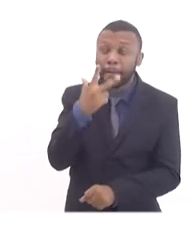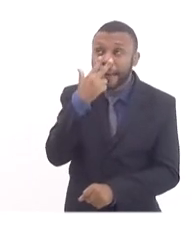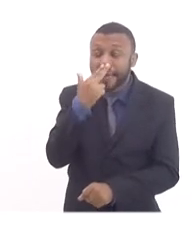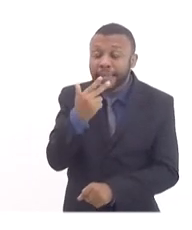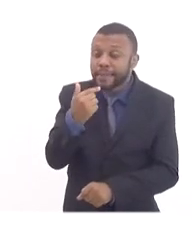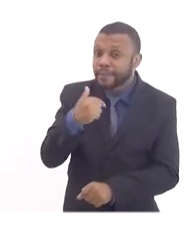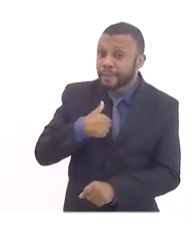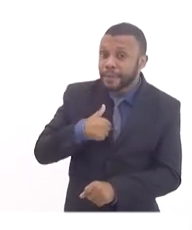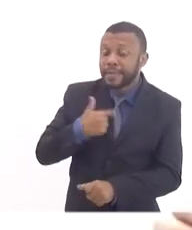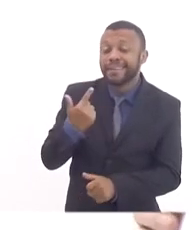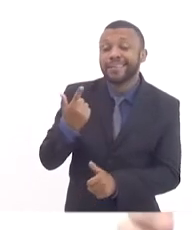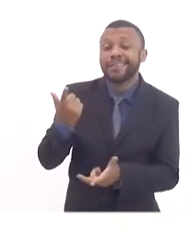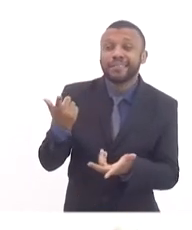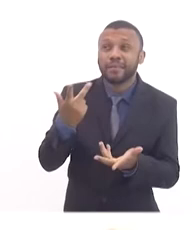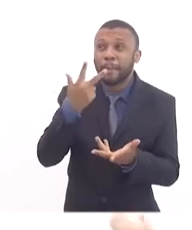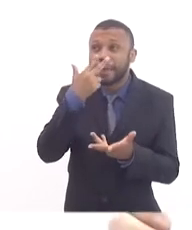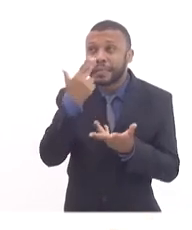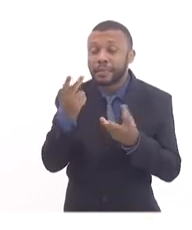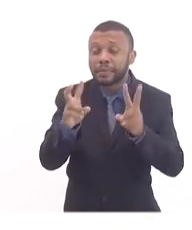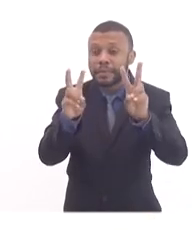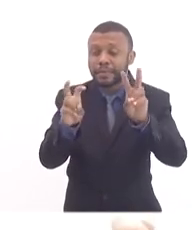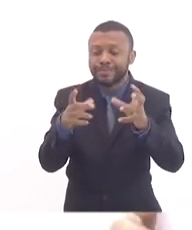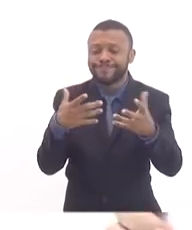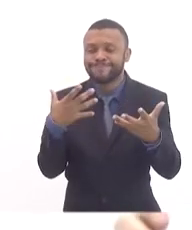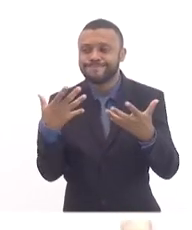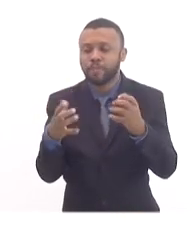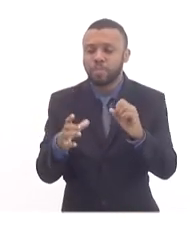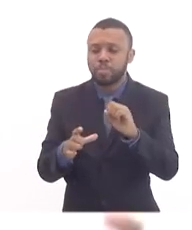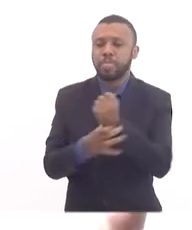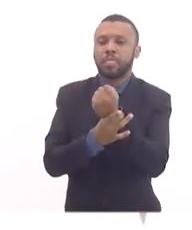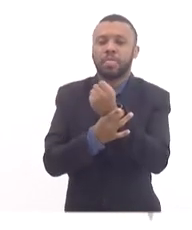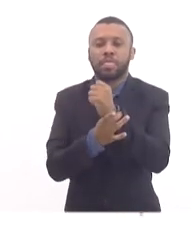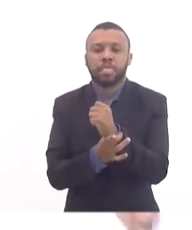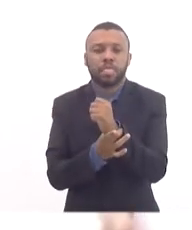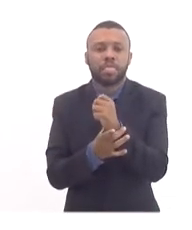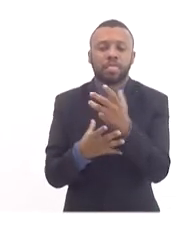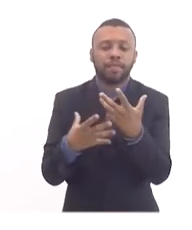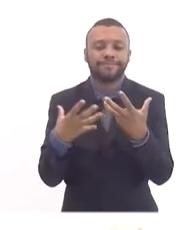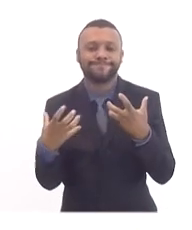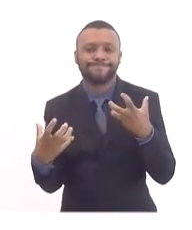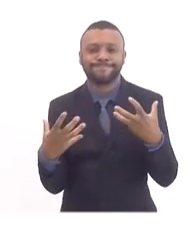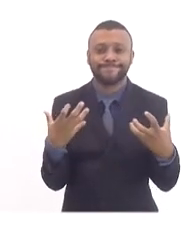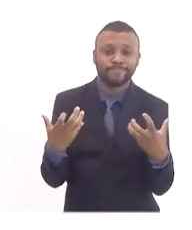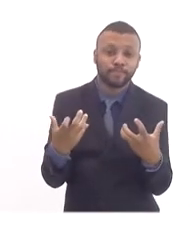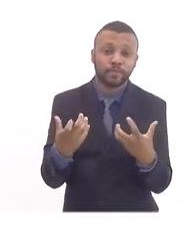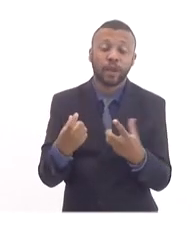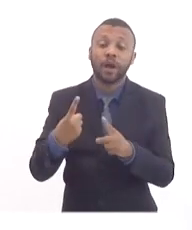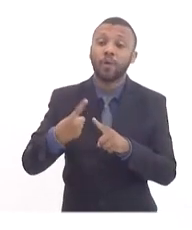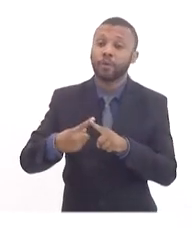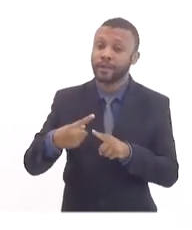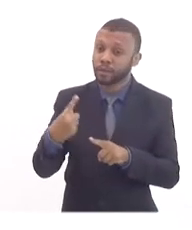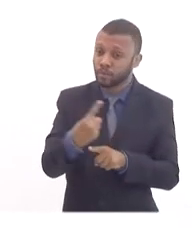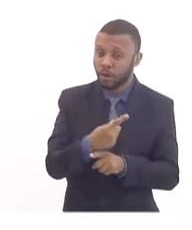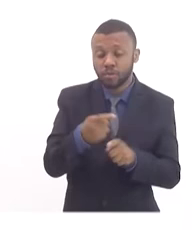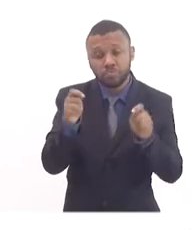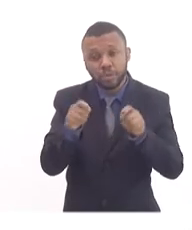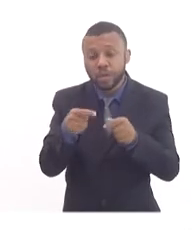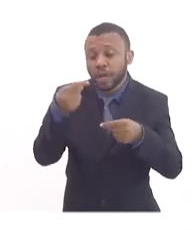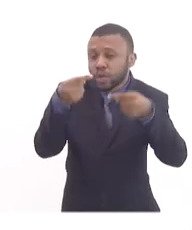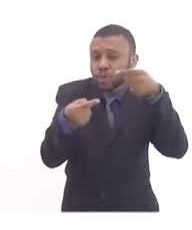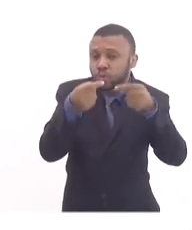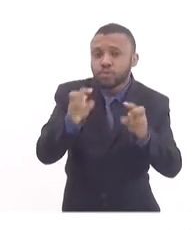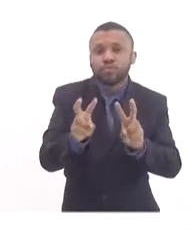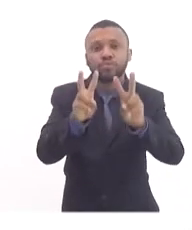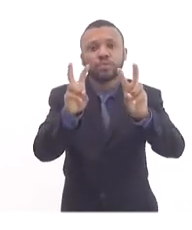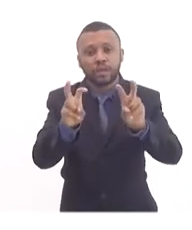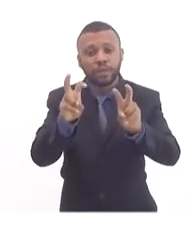mais estável análise desse tema Porque podemos estar trabalhando aqui no tema que lá adiante a própria